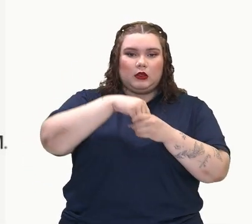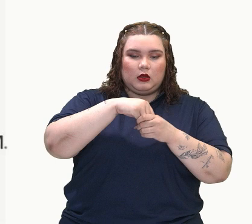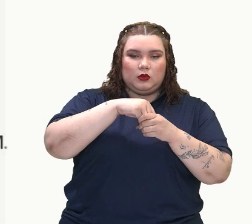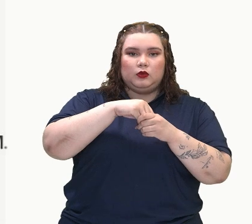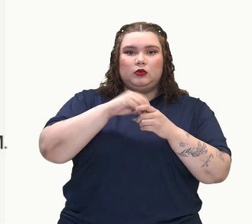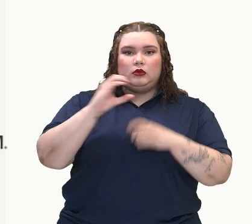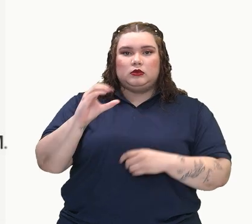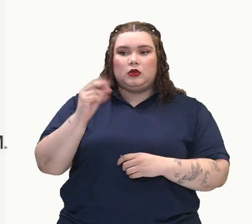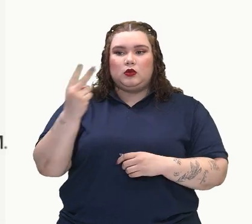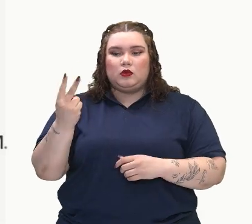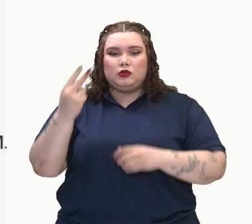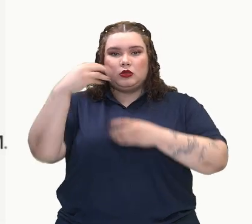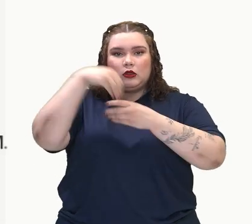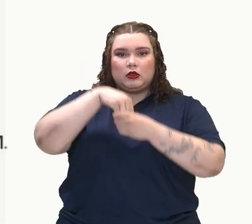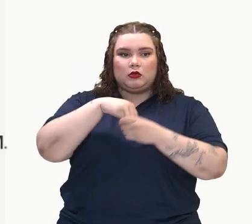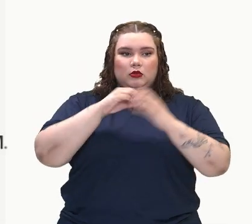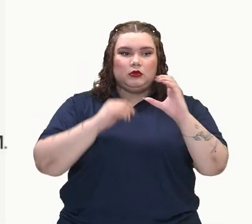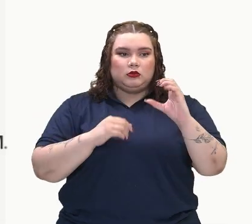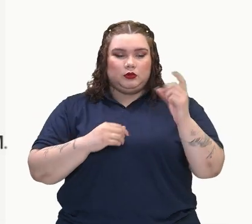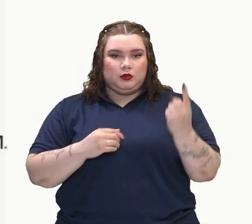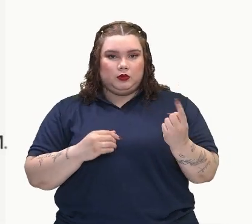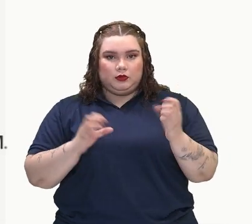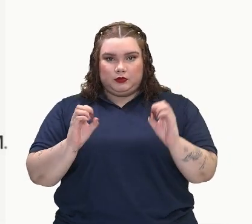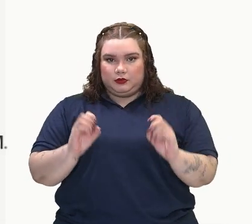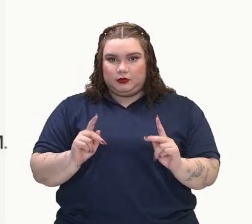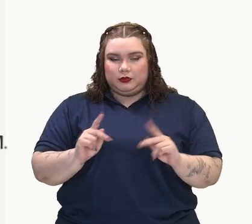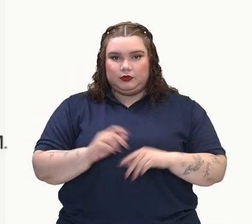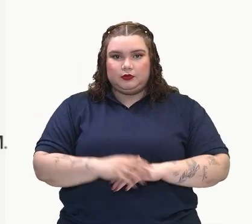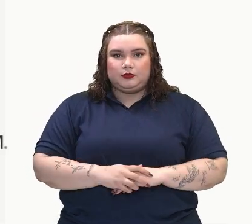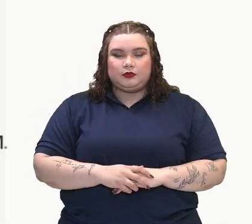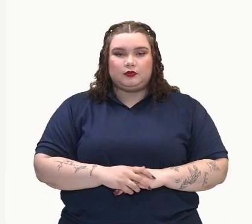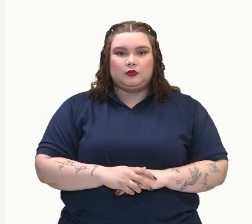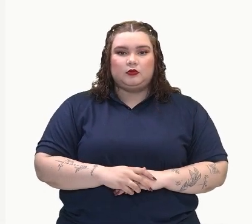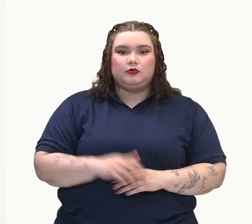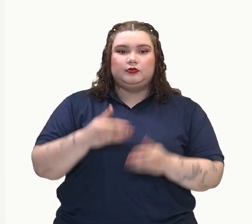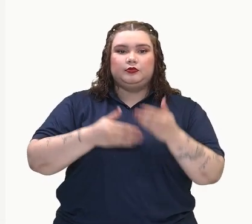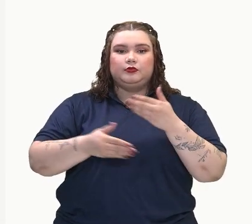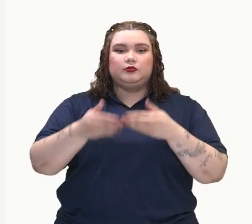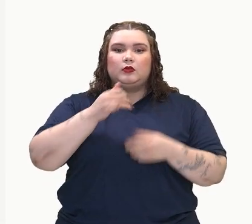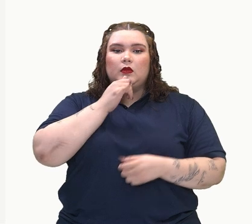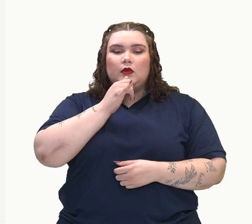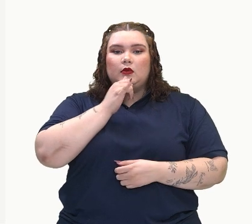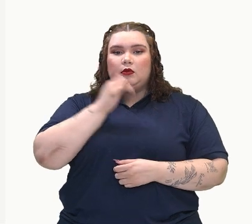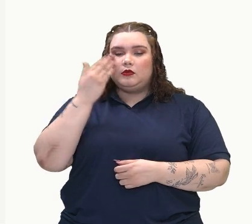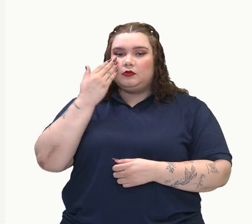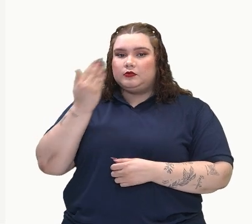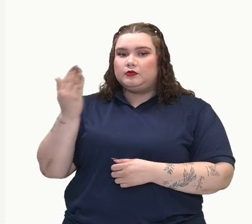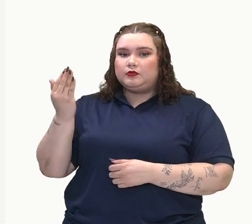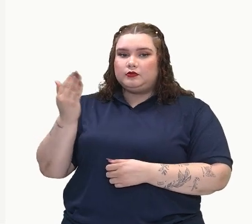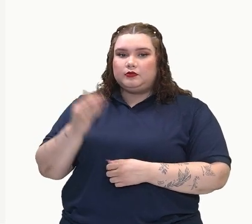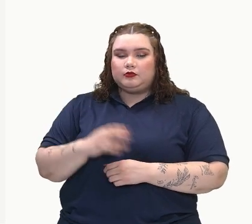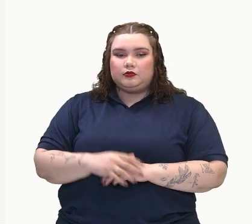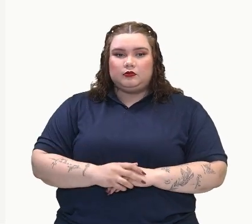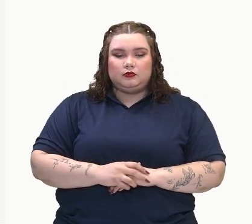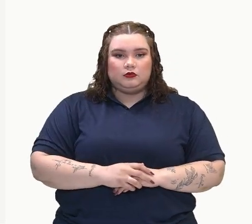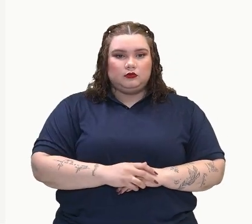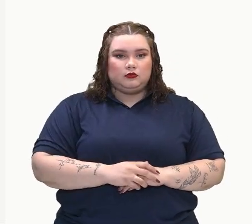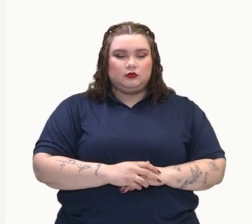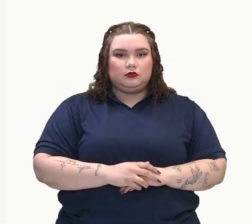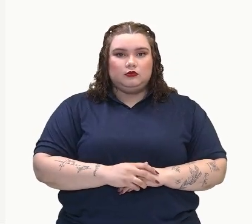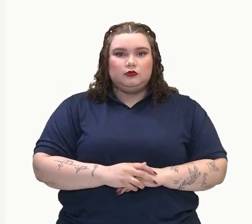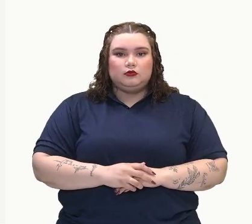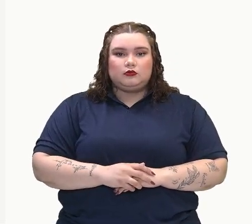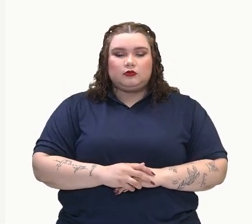a C1, certo? Então vamos ver aqui um exemplo, tá?